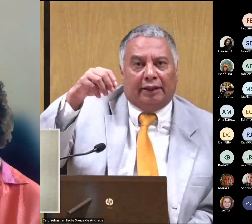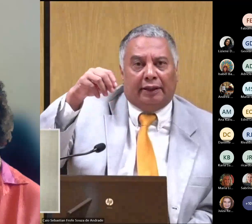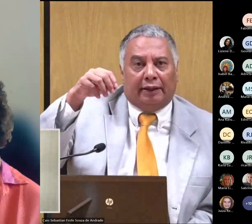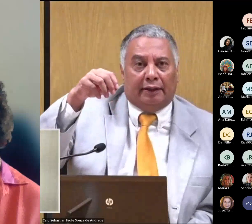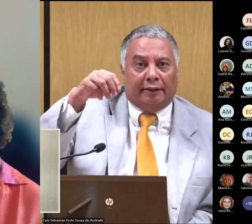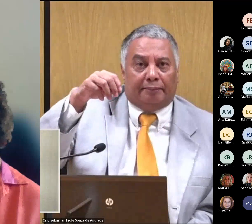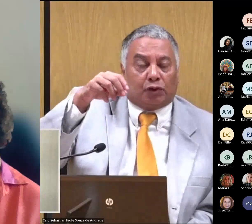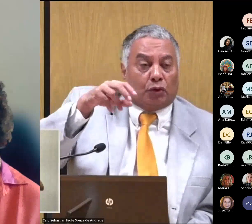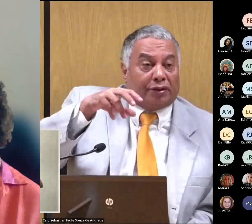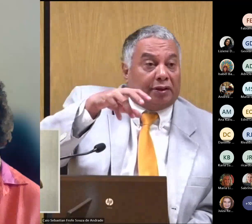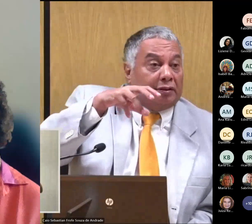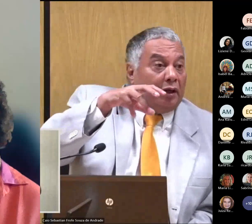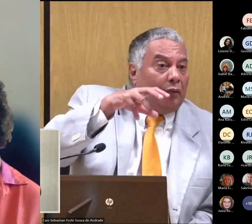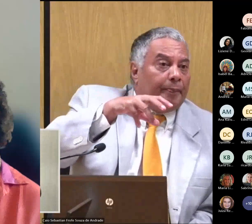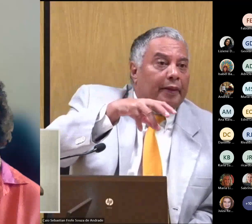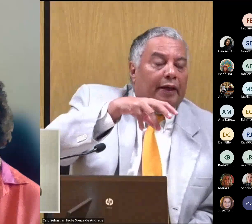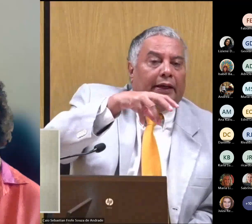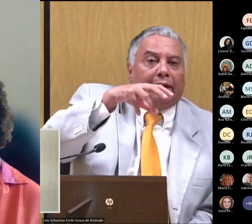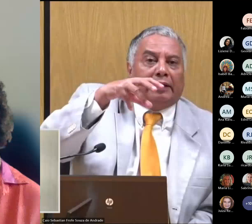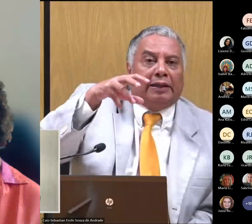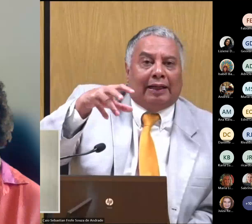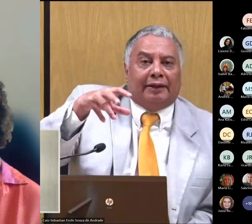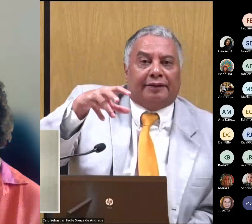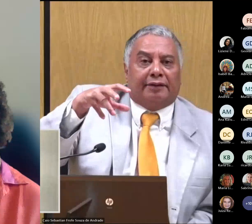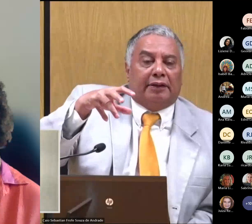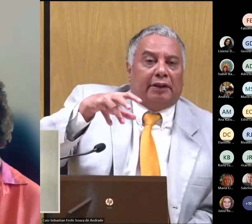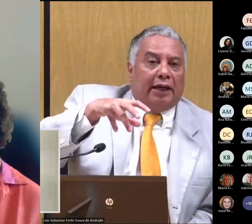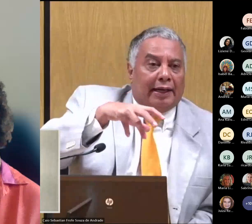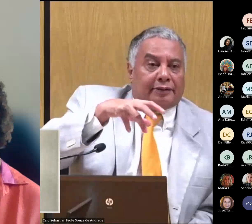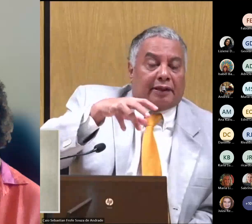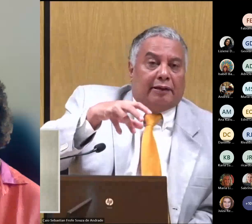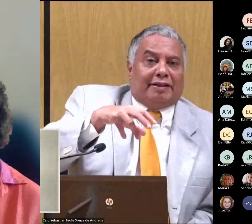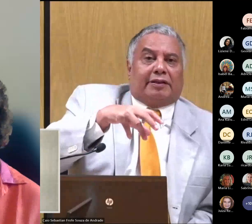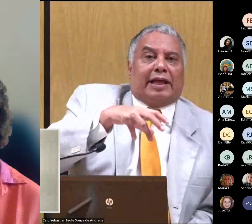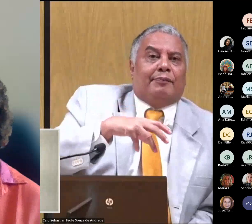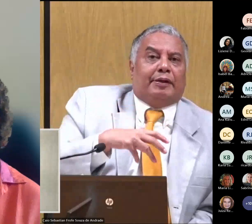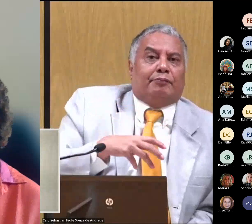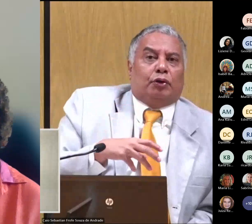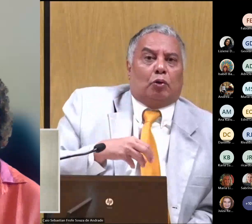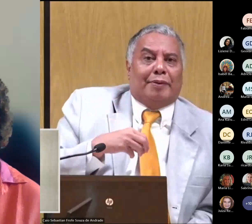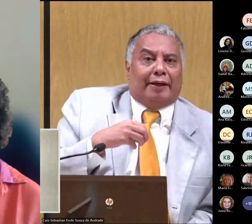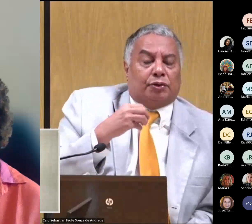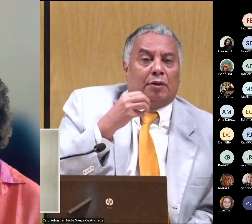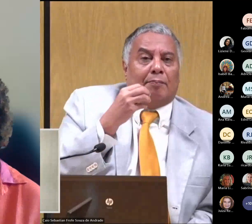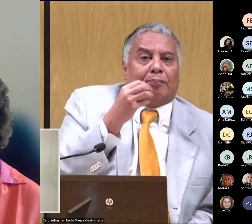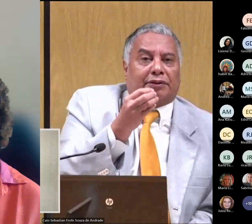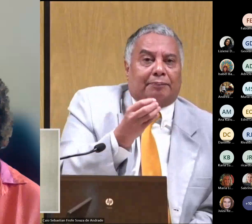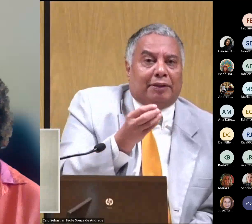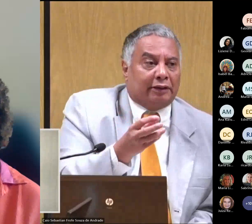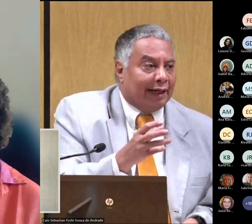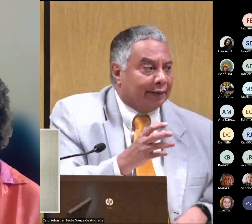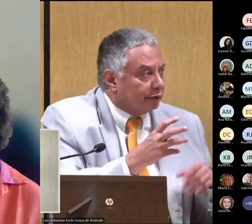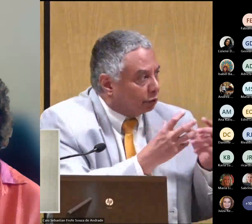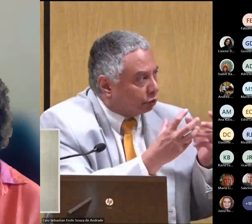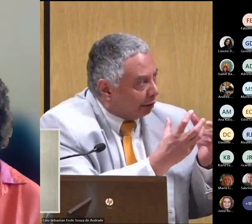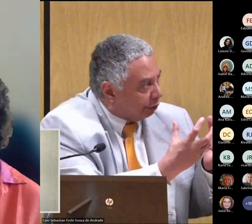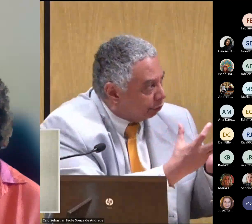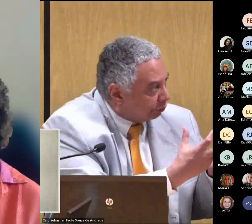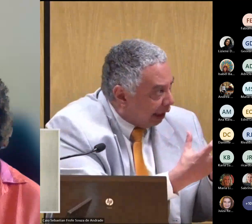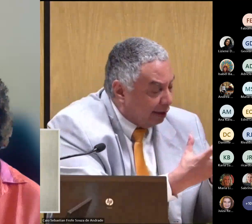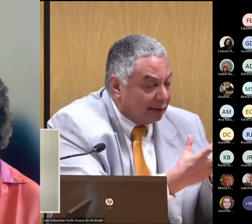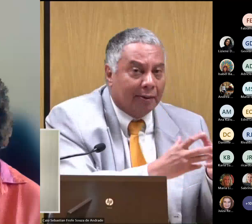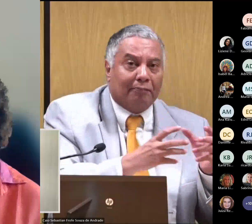eh pessoas que não eh ligadas a essa aqui mas que tem muito menos possibilidade não só